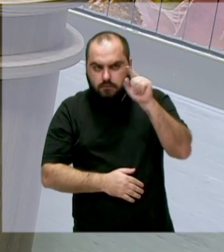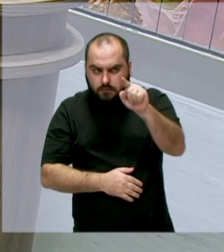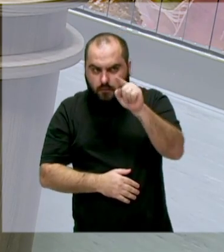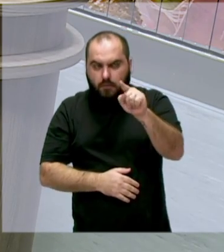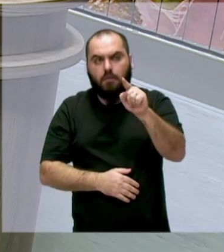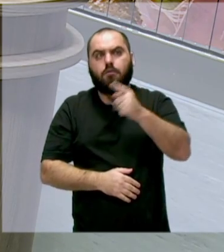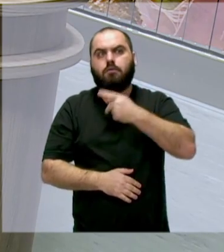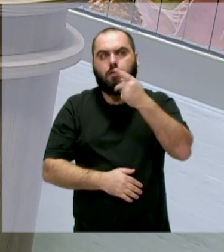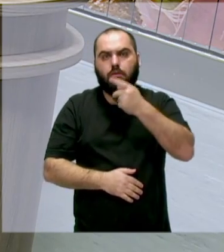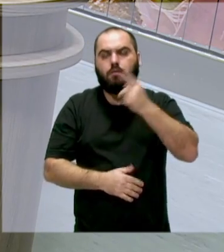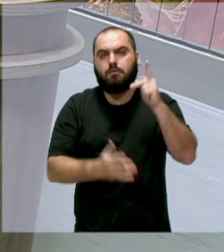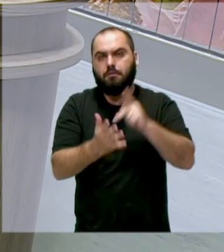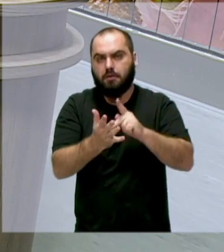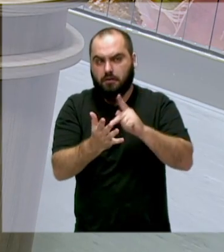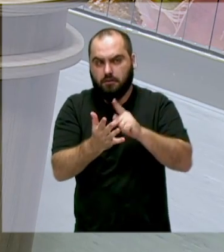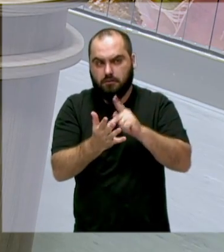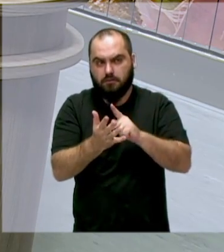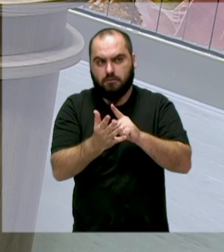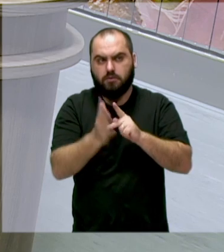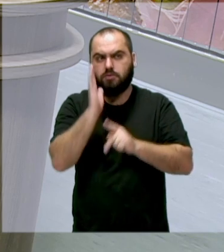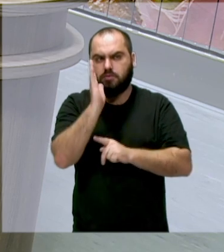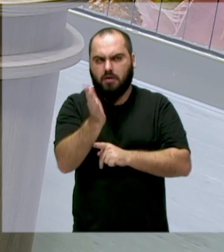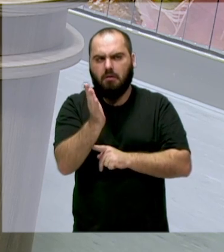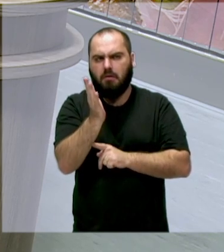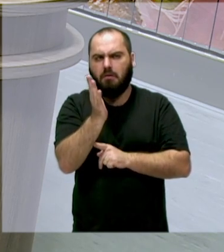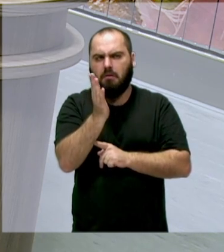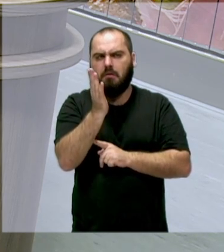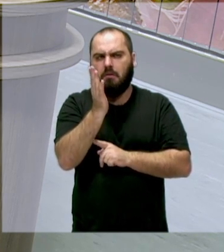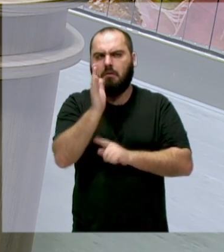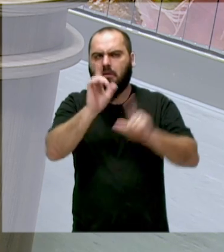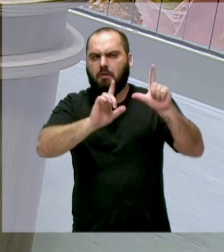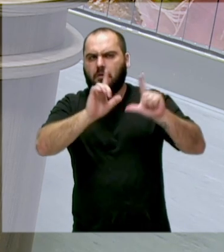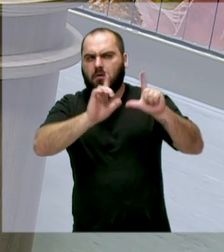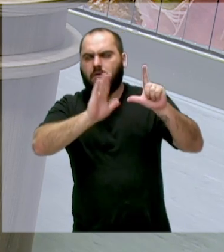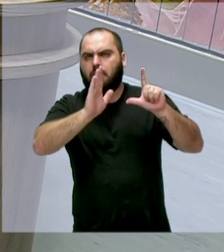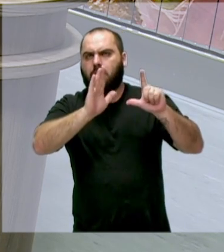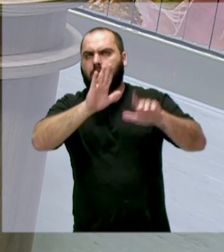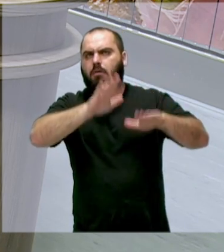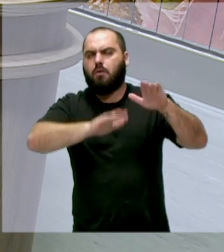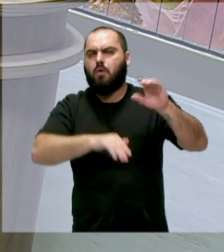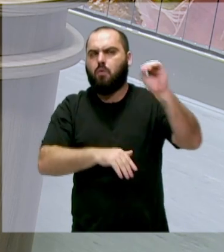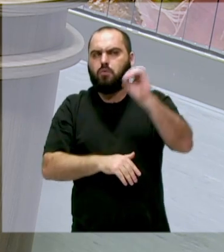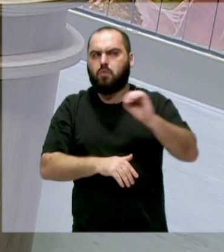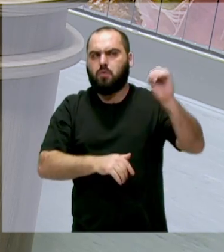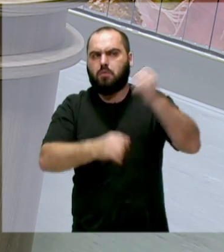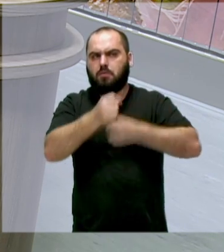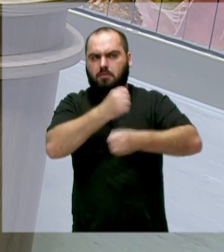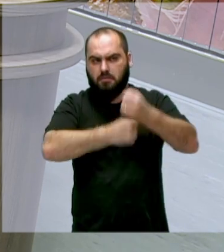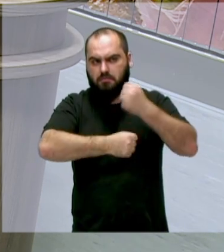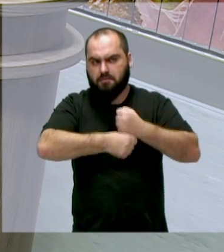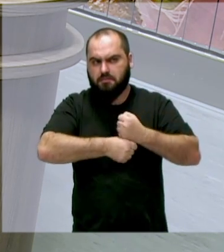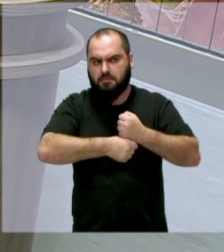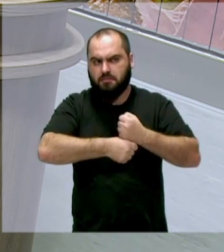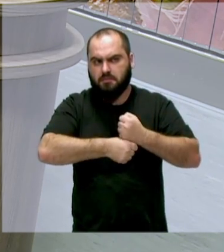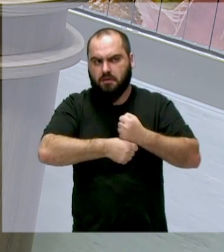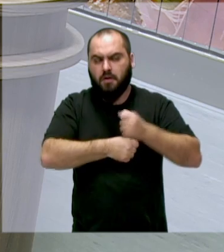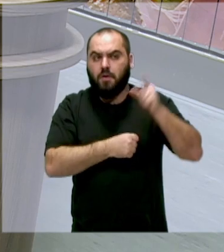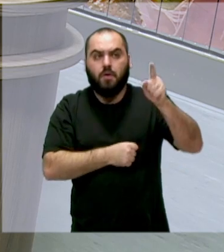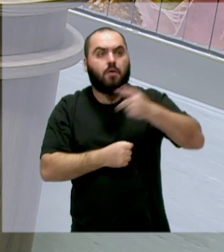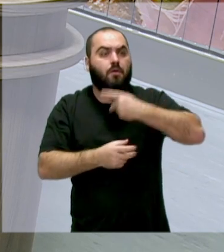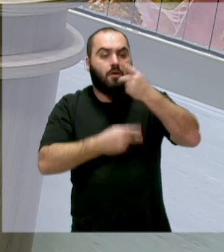falar exatamente isso. Nós fizemos um programa, se eu não me engano, acho que foi em outubro do ano passado, né? E tu disseste exatamente isso, de